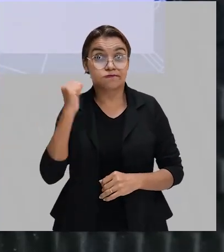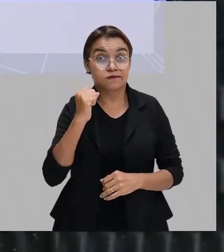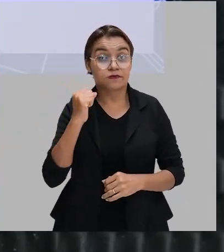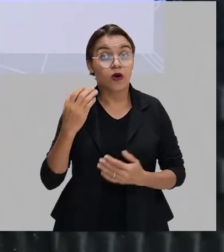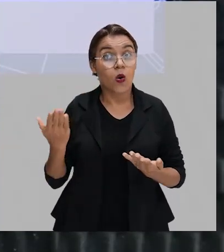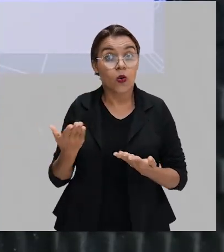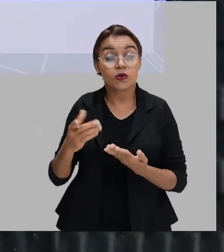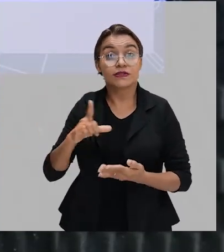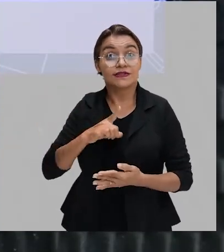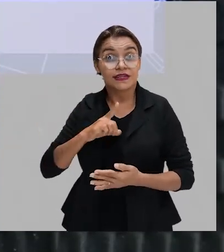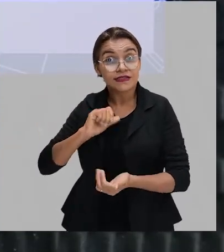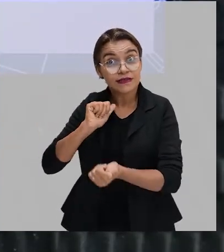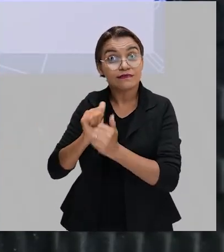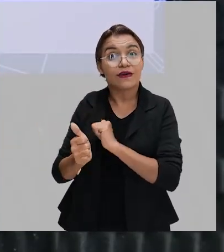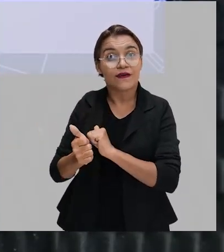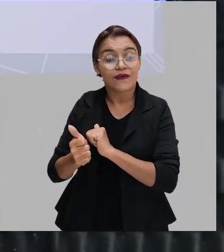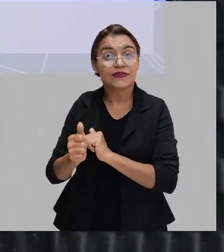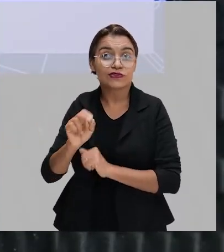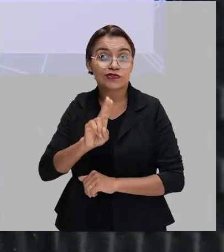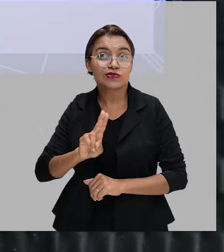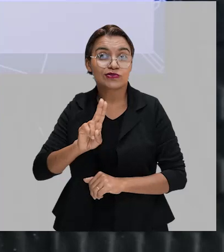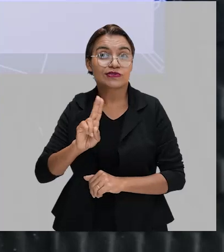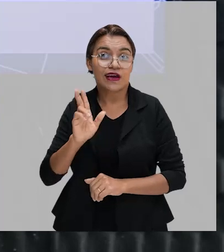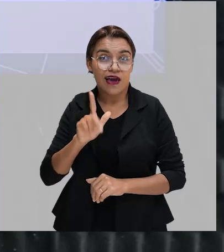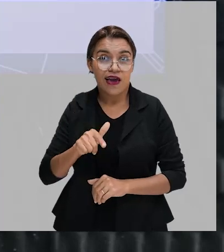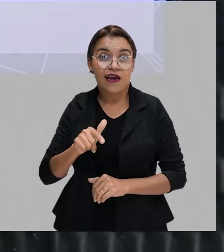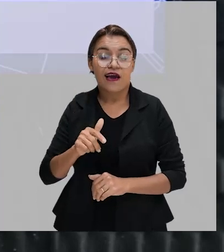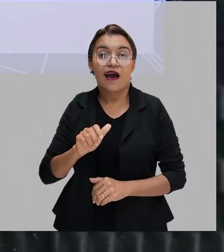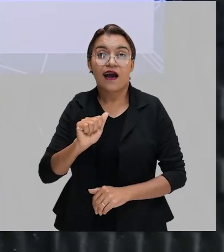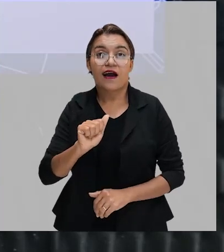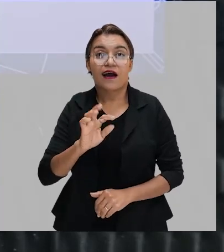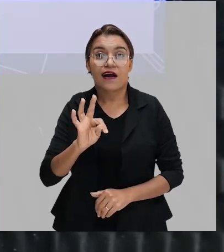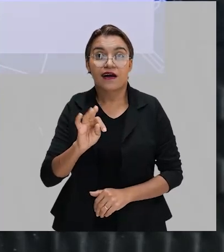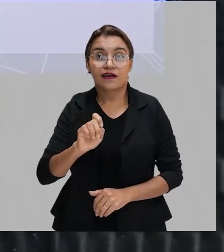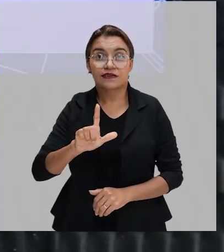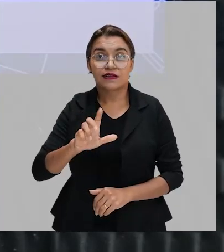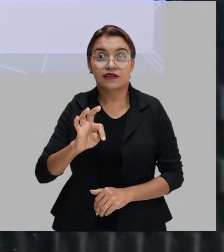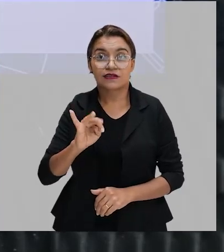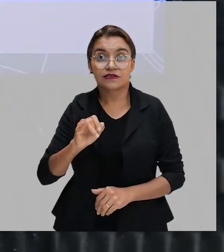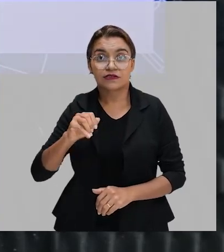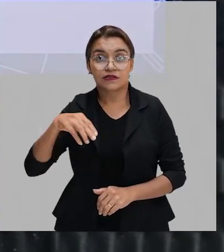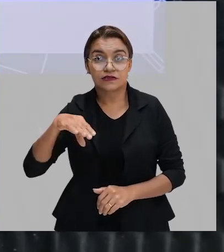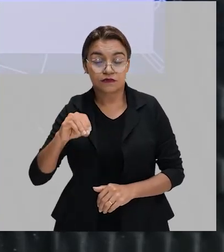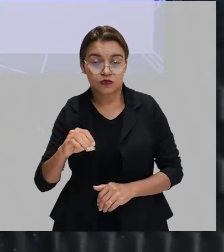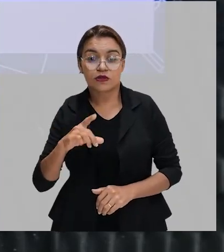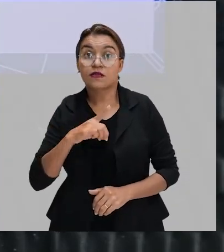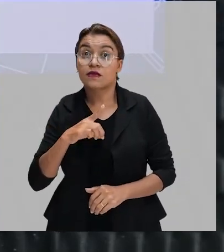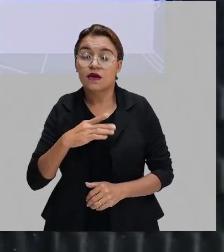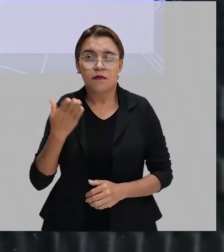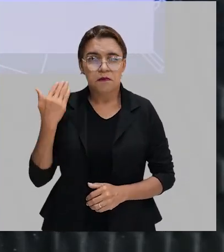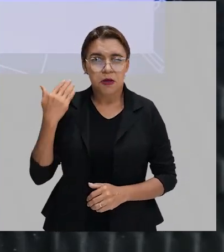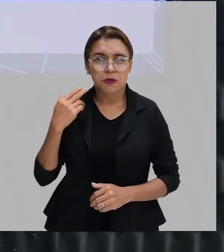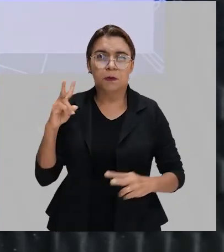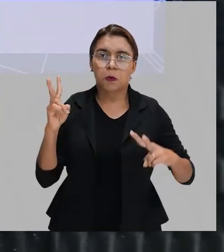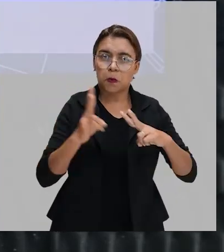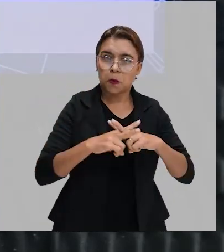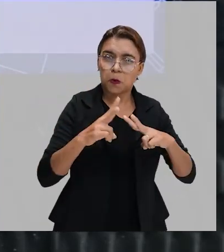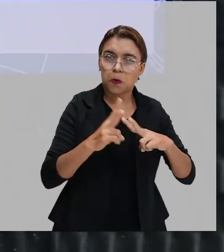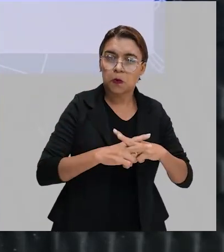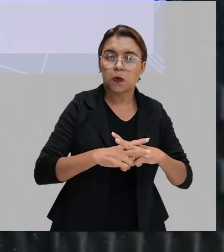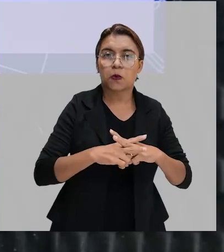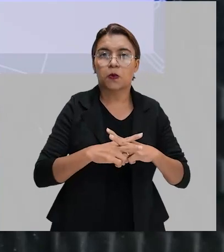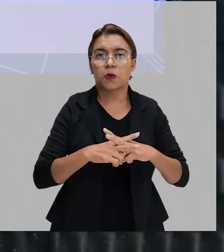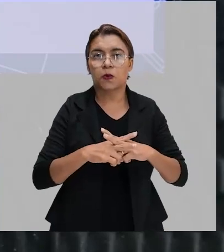esporte de hoje da atualidade, que é o atletismo. Então existia ali a luta entre o